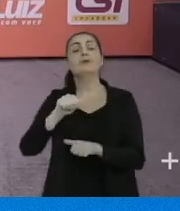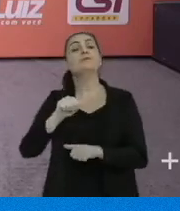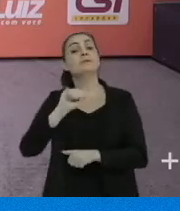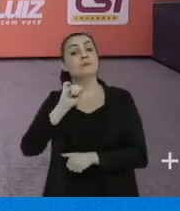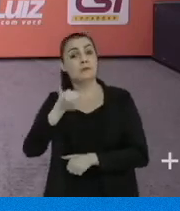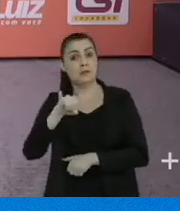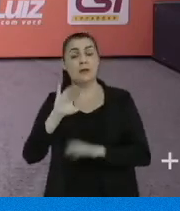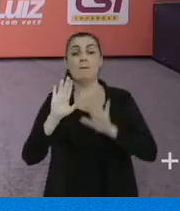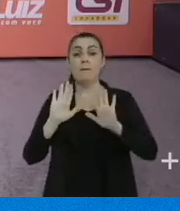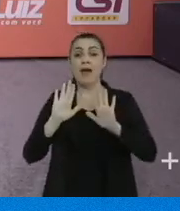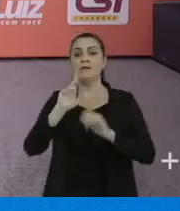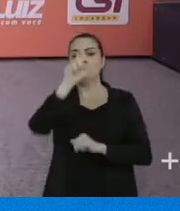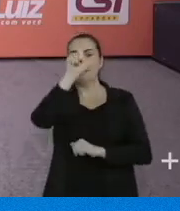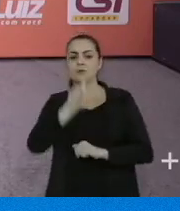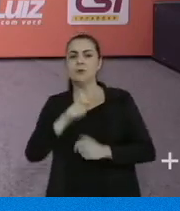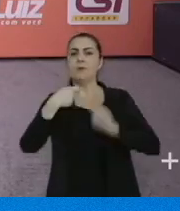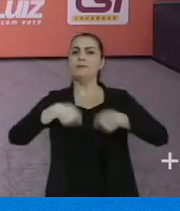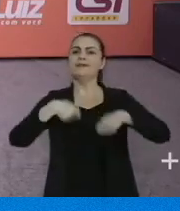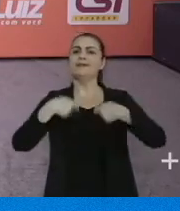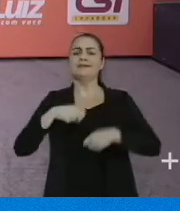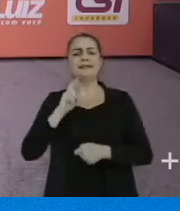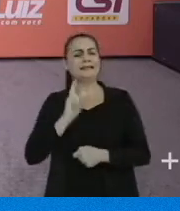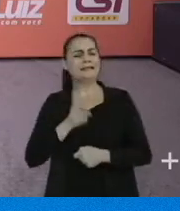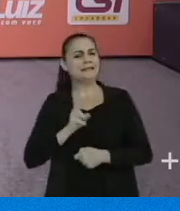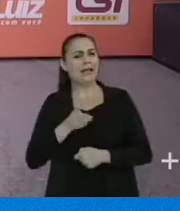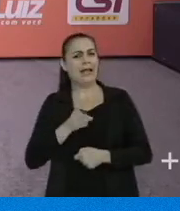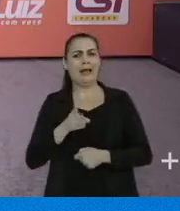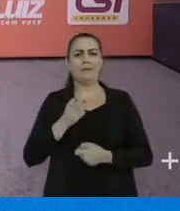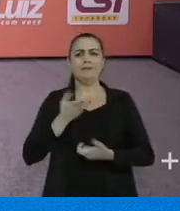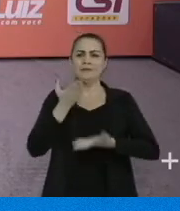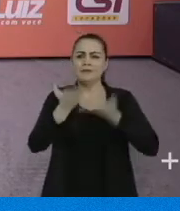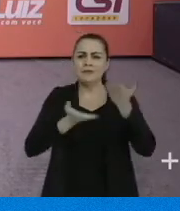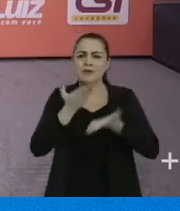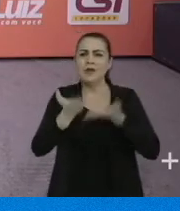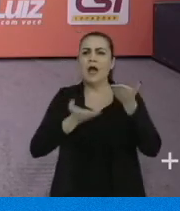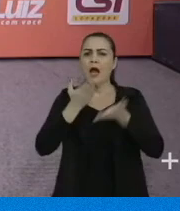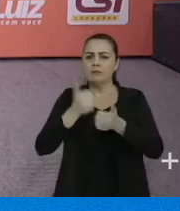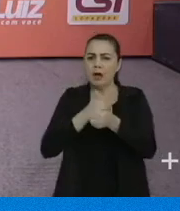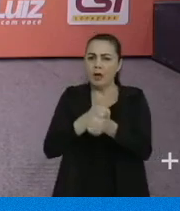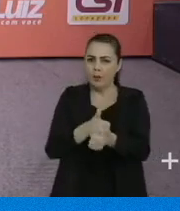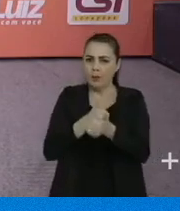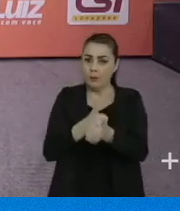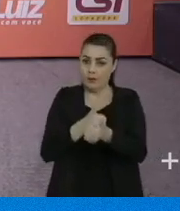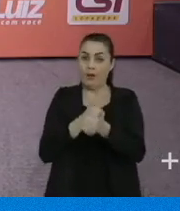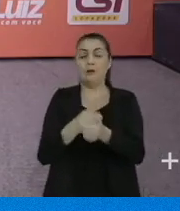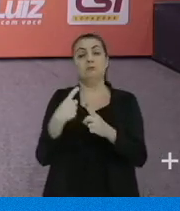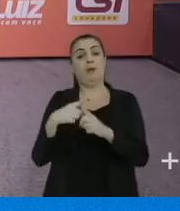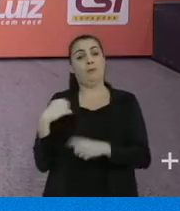ser acompanhado sempre, porque as repercussões são muito importantes.